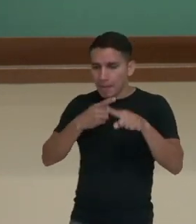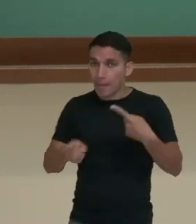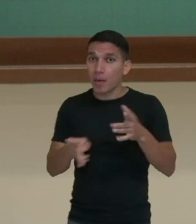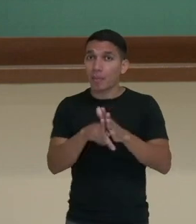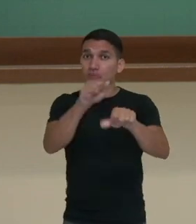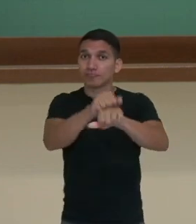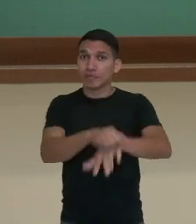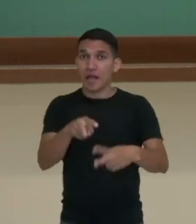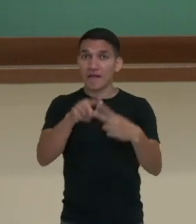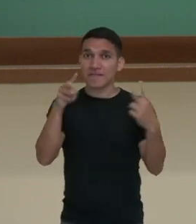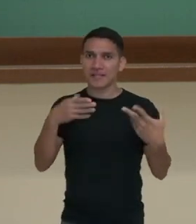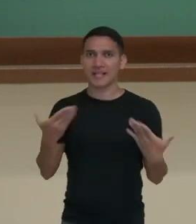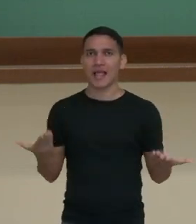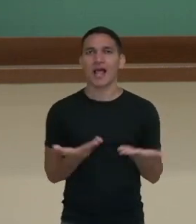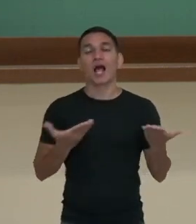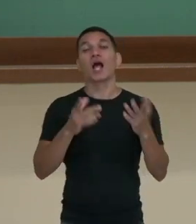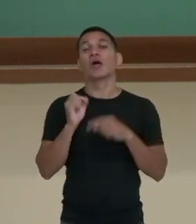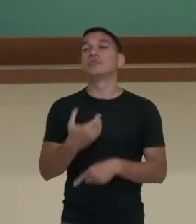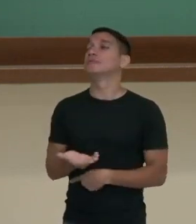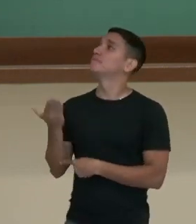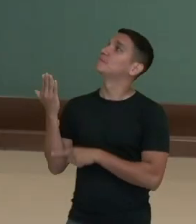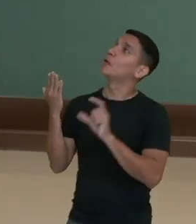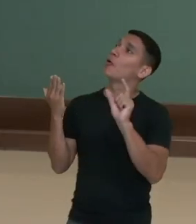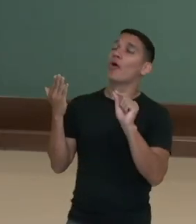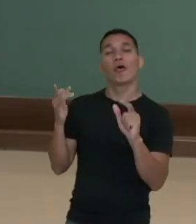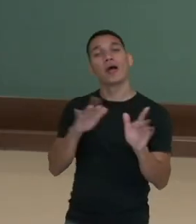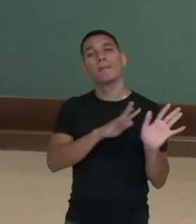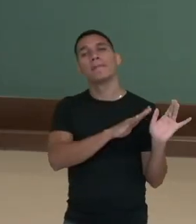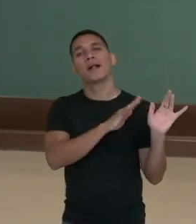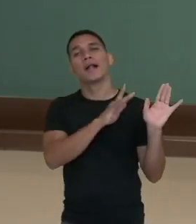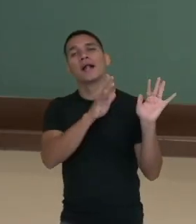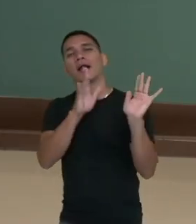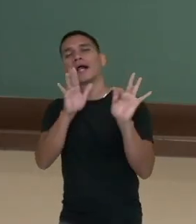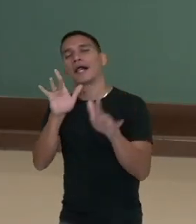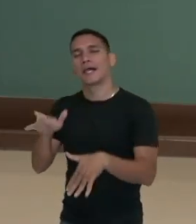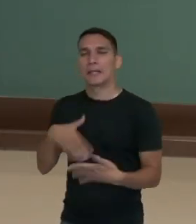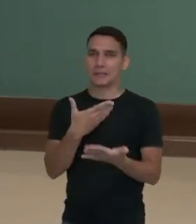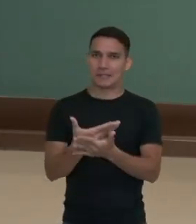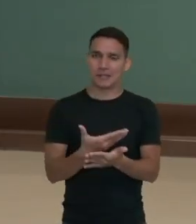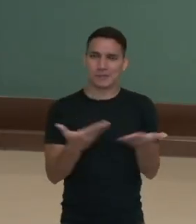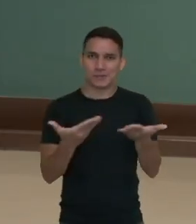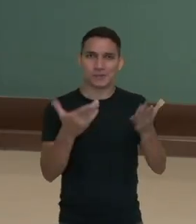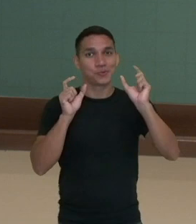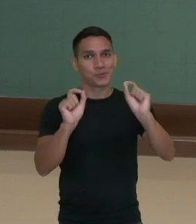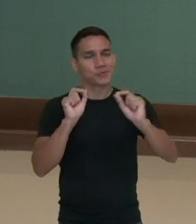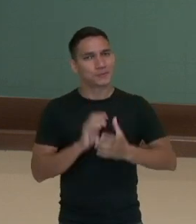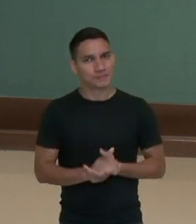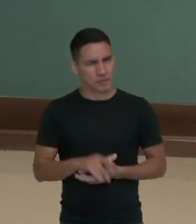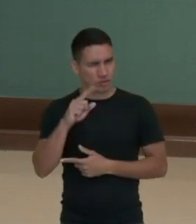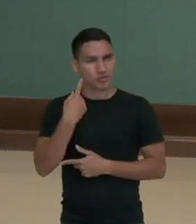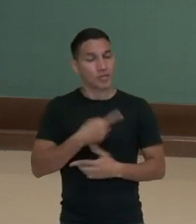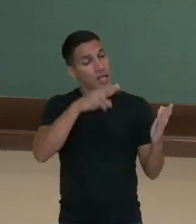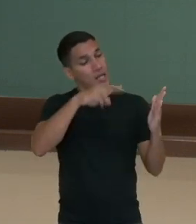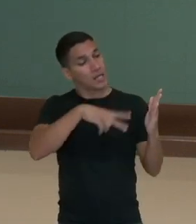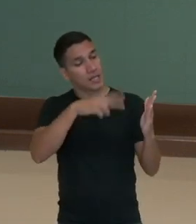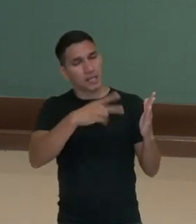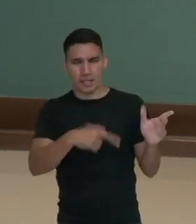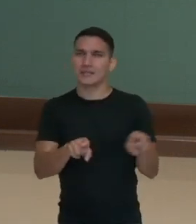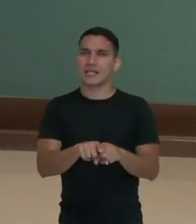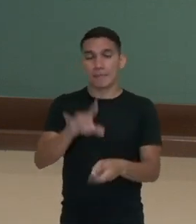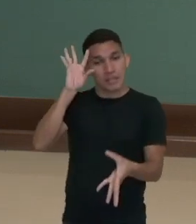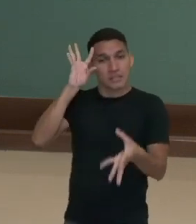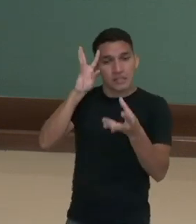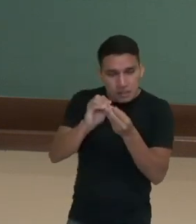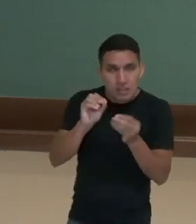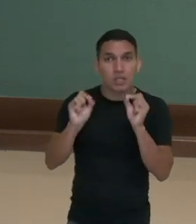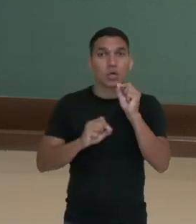ferramenta virtual. Agora vamos ver o que nós abordamos então na nossa aula. Fizemos a leitura,